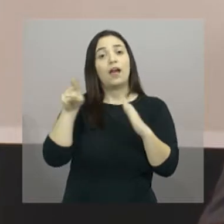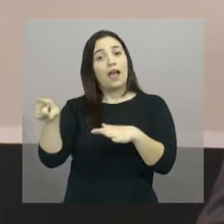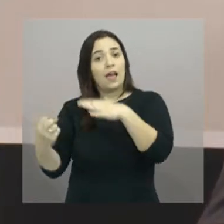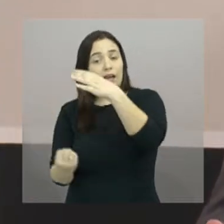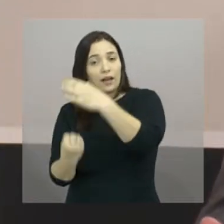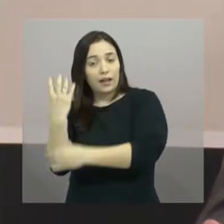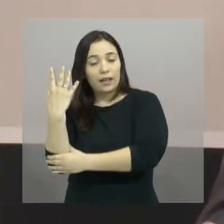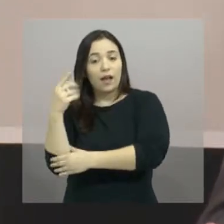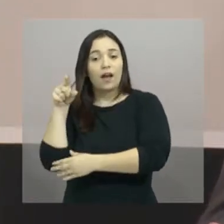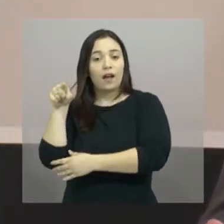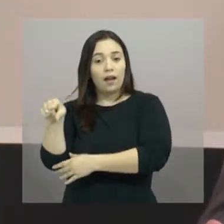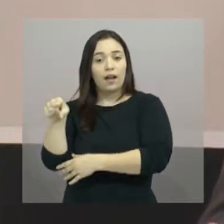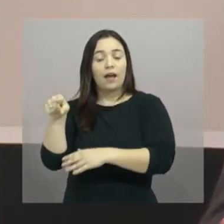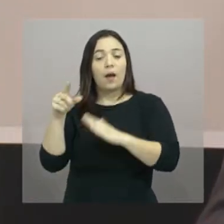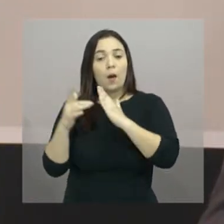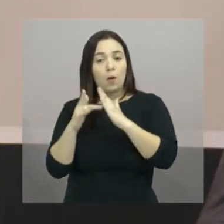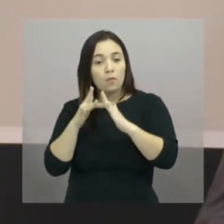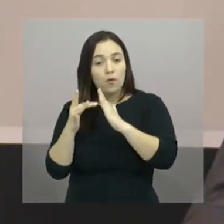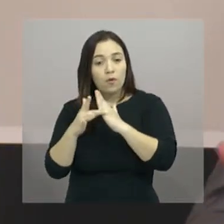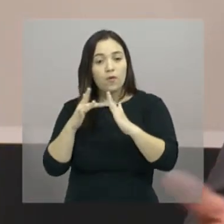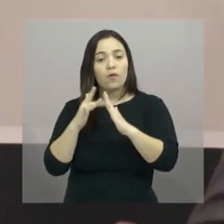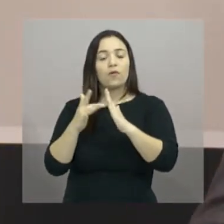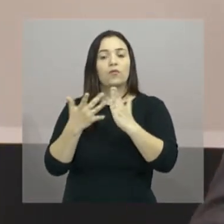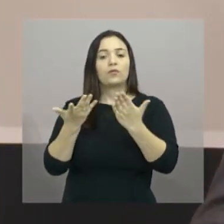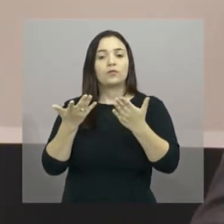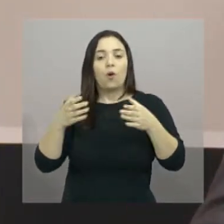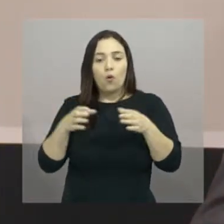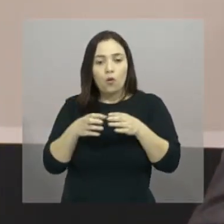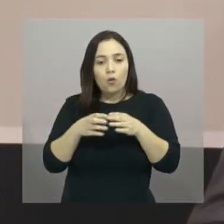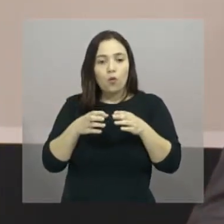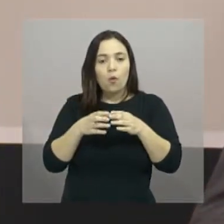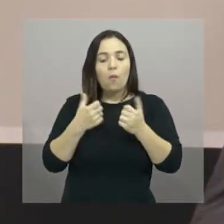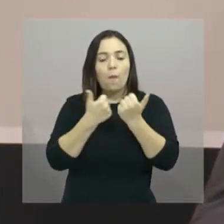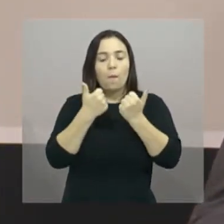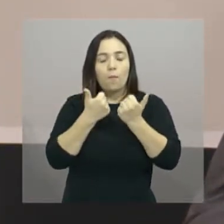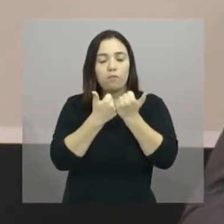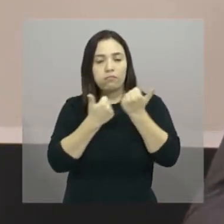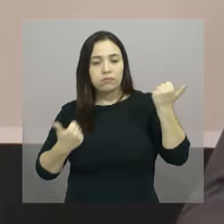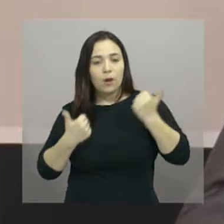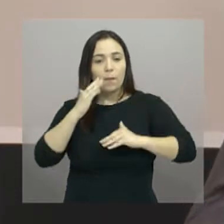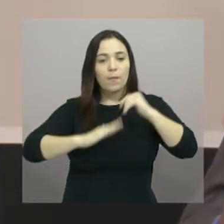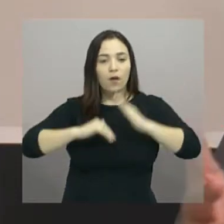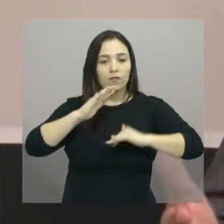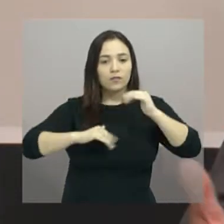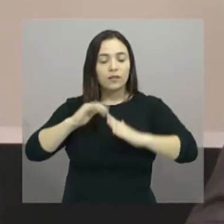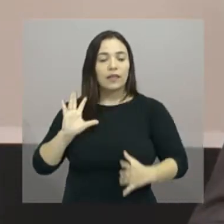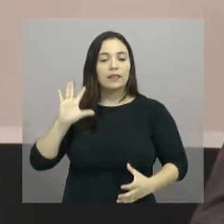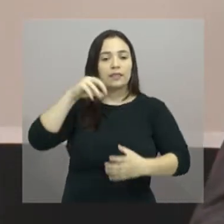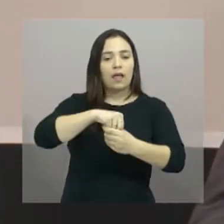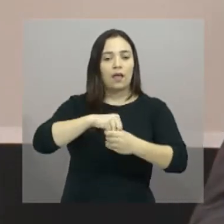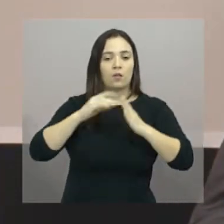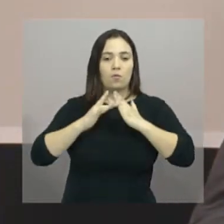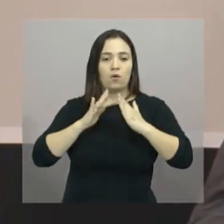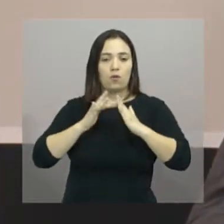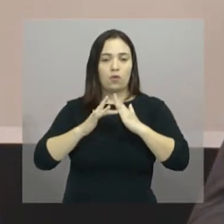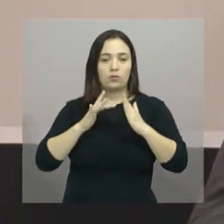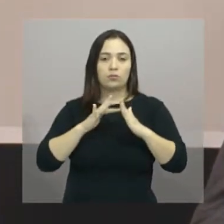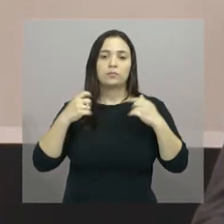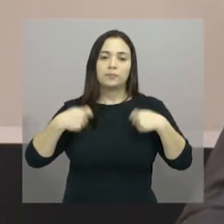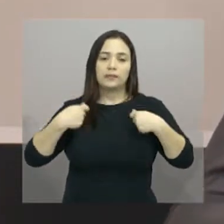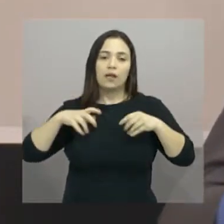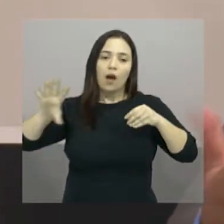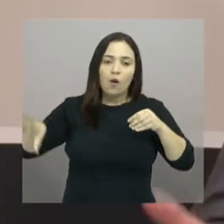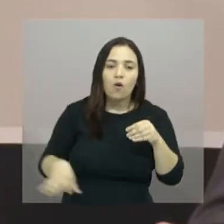de saúde, para o telespectador entender, para a equipe do Programa Saúde da Família, com alguns profissionais para dar